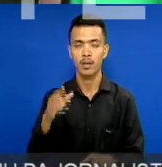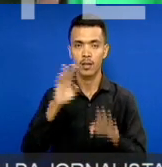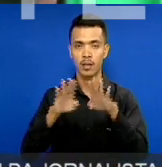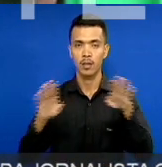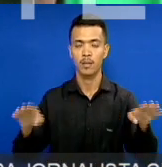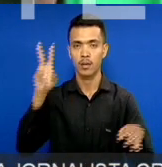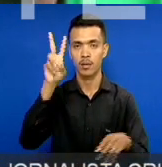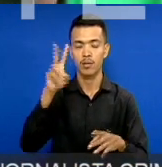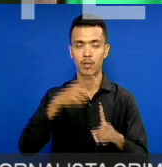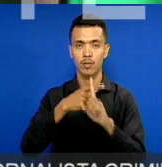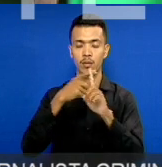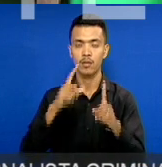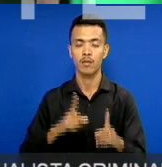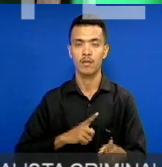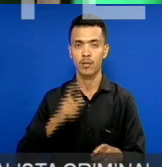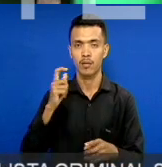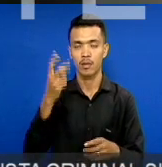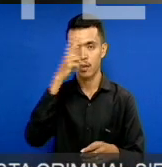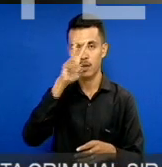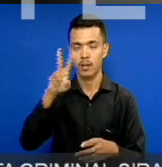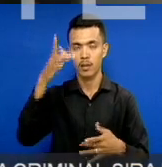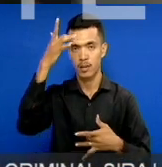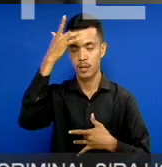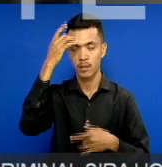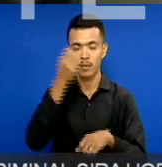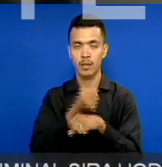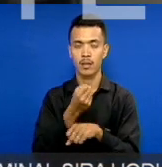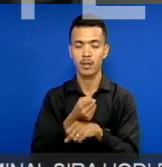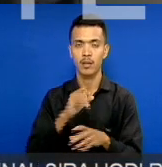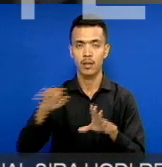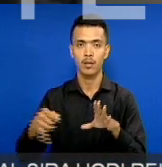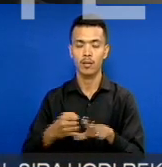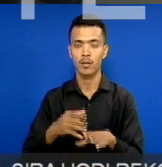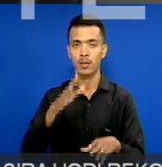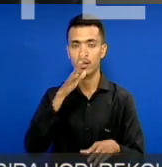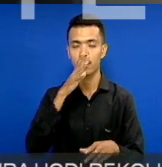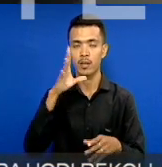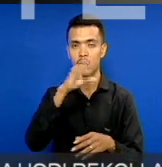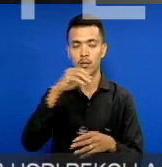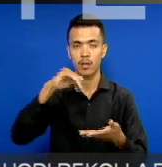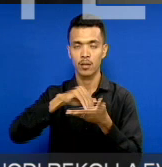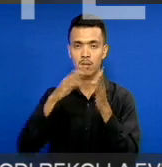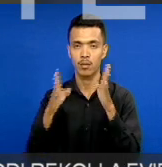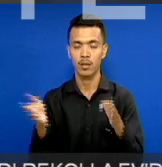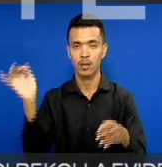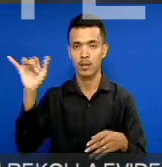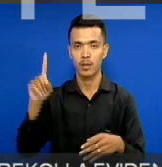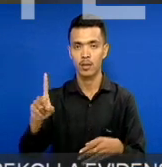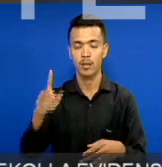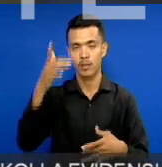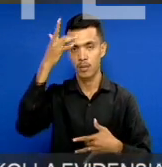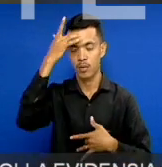Labarik nendrua husi Faulata detecta e sing manas makas, inclui labarik ni inang no estudante ida afetado dengue. Ia dia